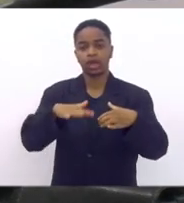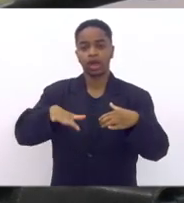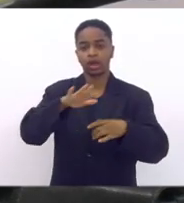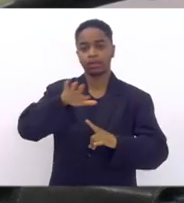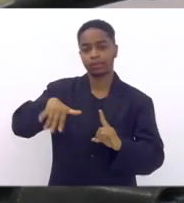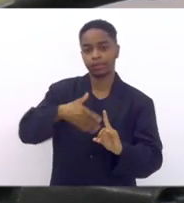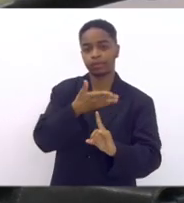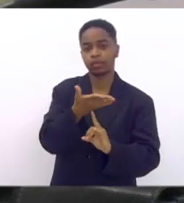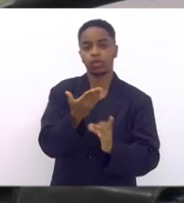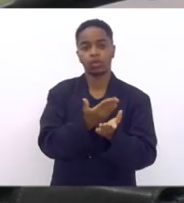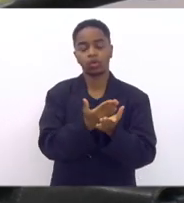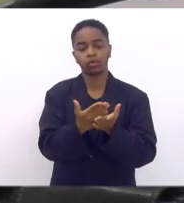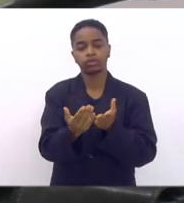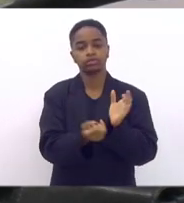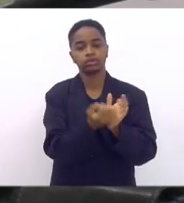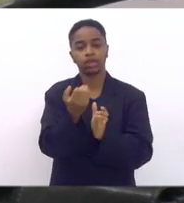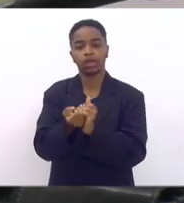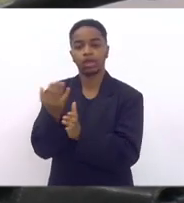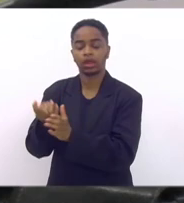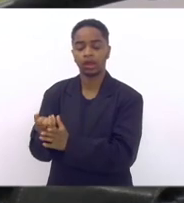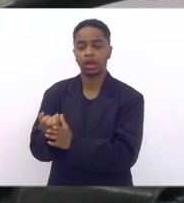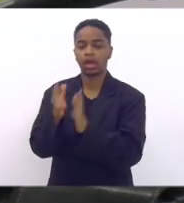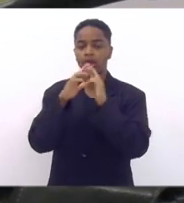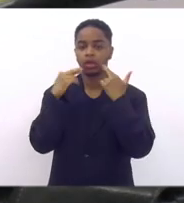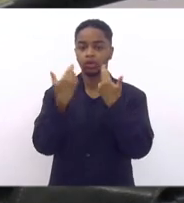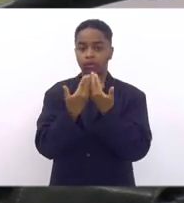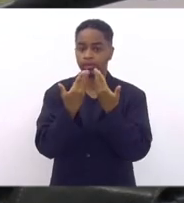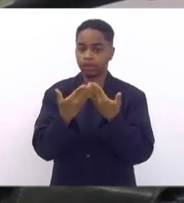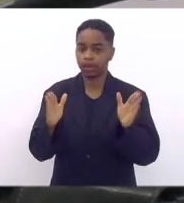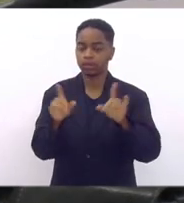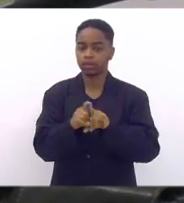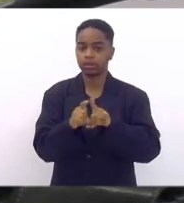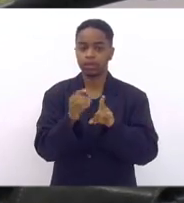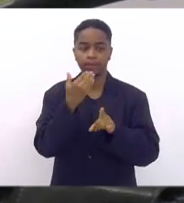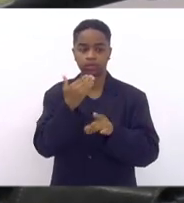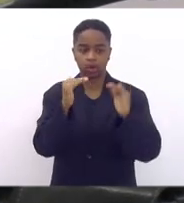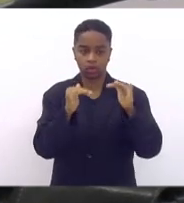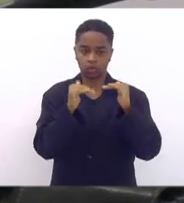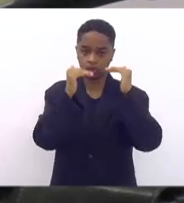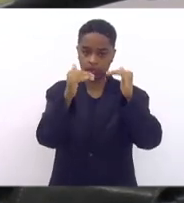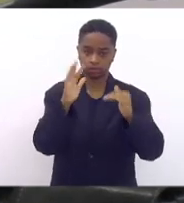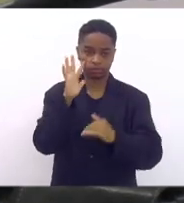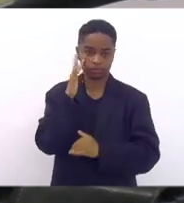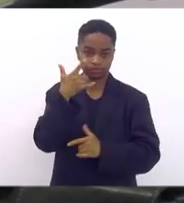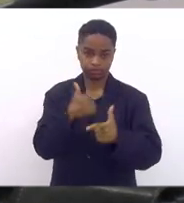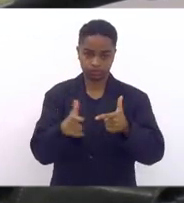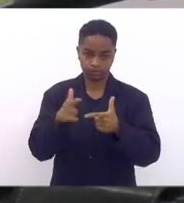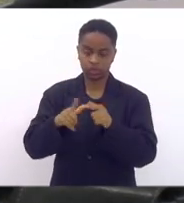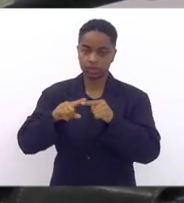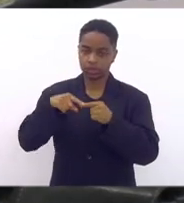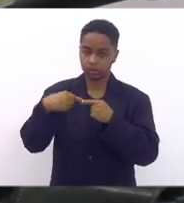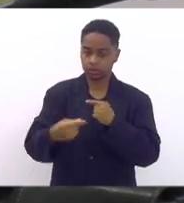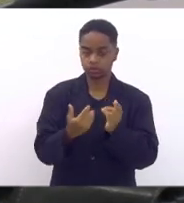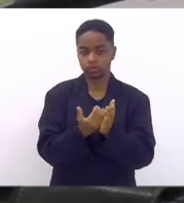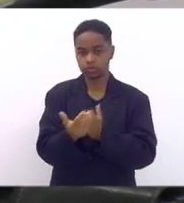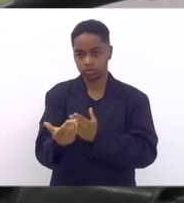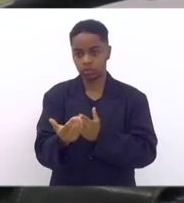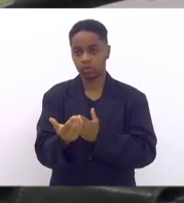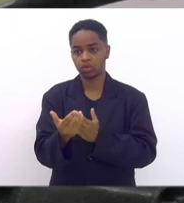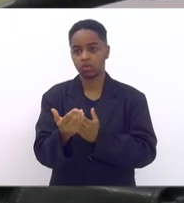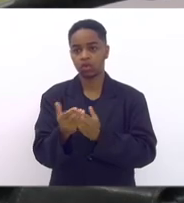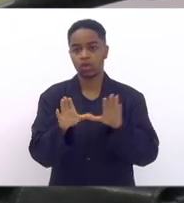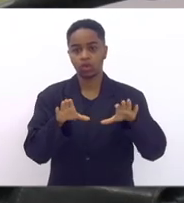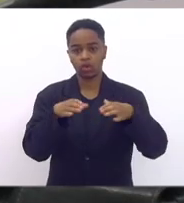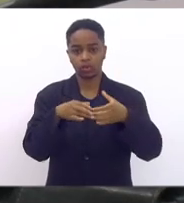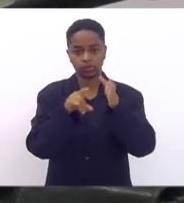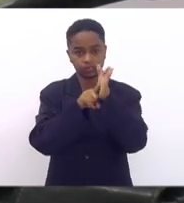realizar audiências públicas e cobrar as autoridades sobre o tema logo em seguida Nós abrimos a comissão parlamentar de inquérito porque havia necessidade